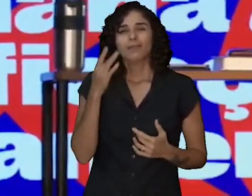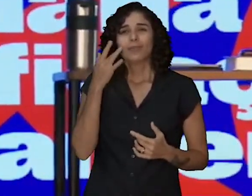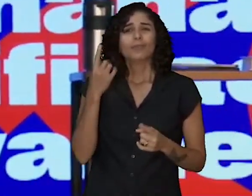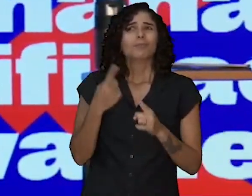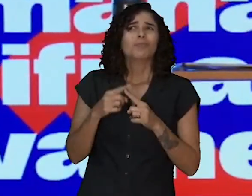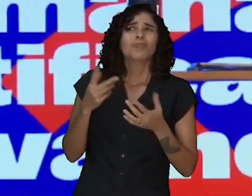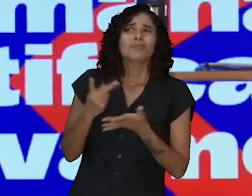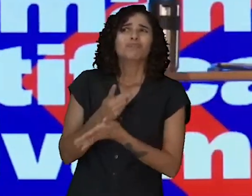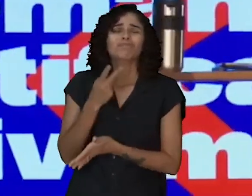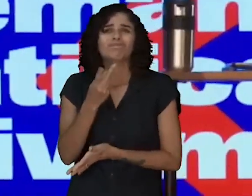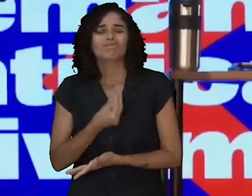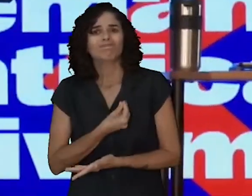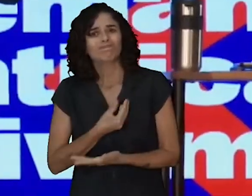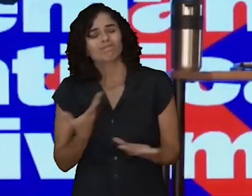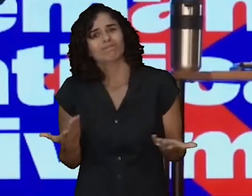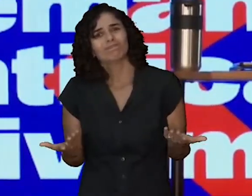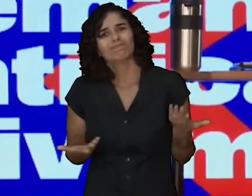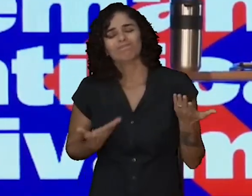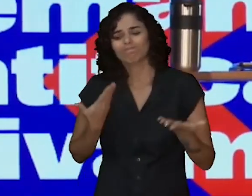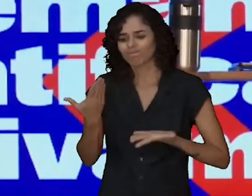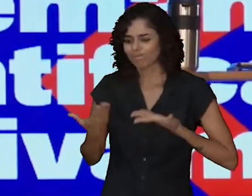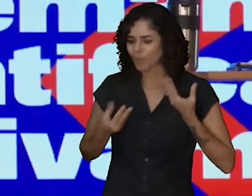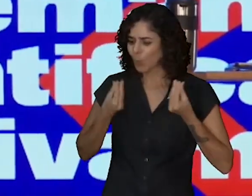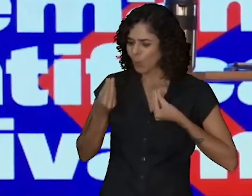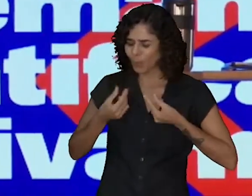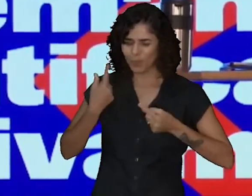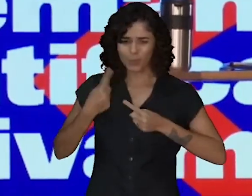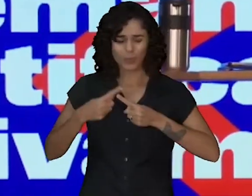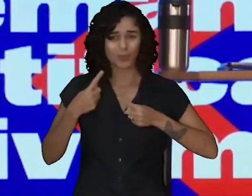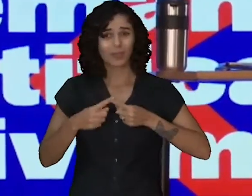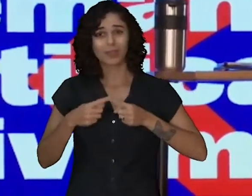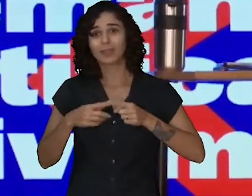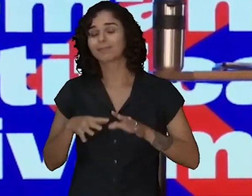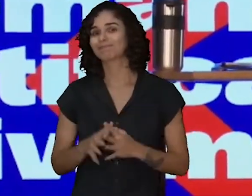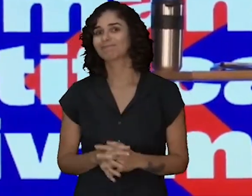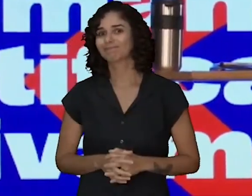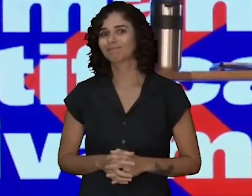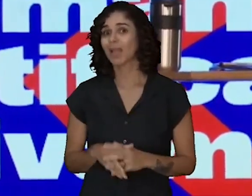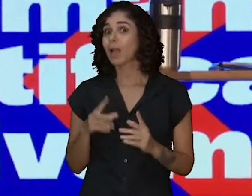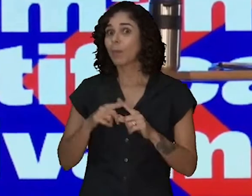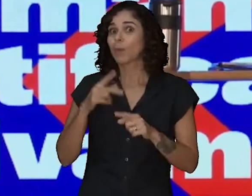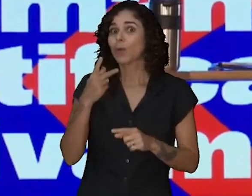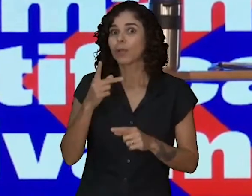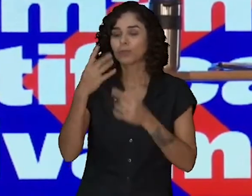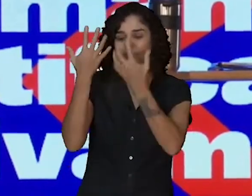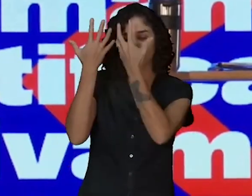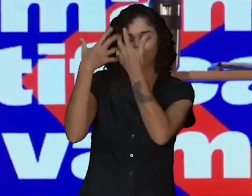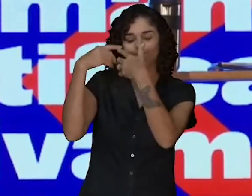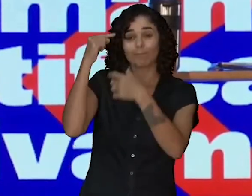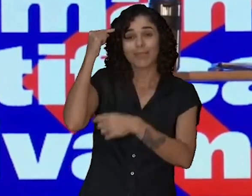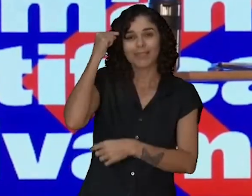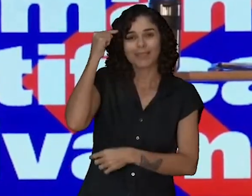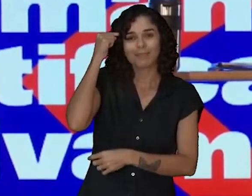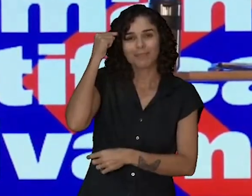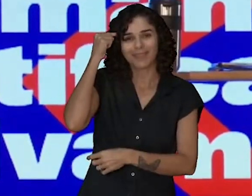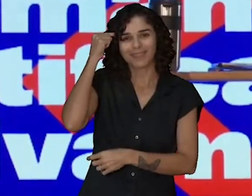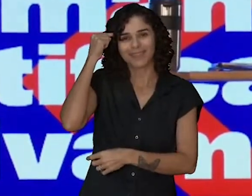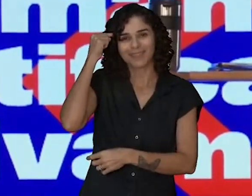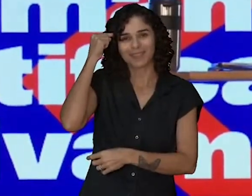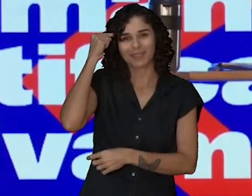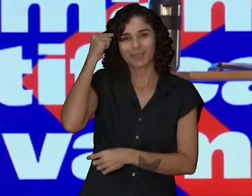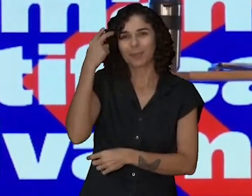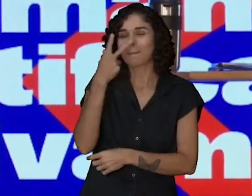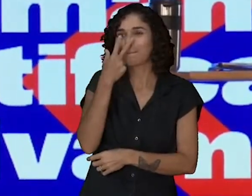mas é porque a sua maneira de pensar está